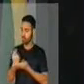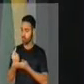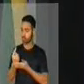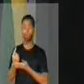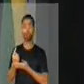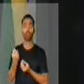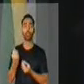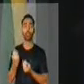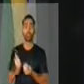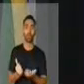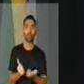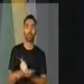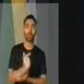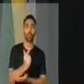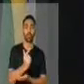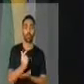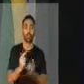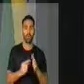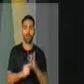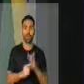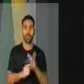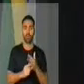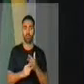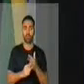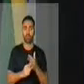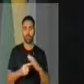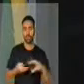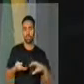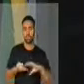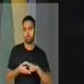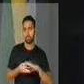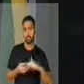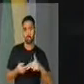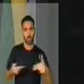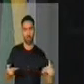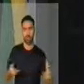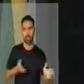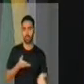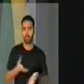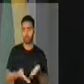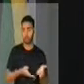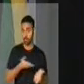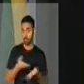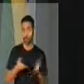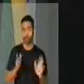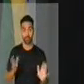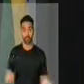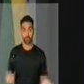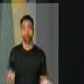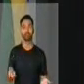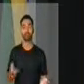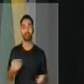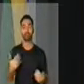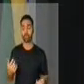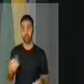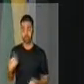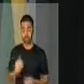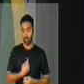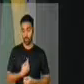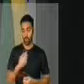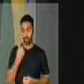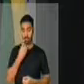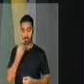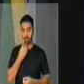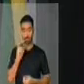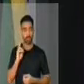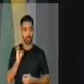para equipamentos, acelerador linear lá para o Laureano. E tem sido assim a postura da bancada da Paraíba. Acaba de